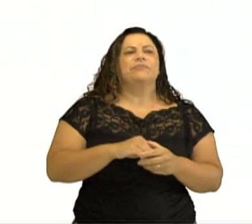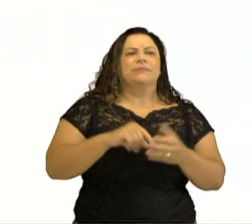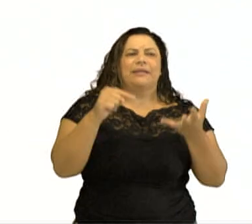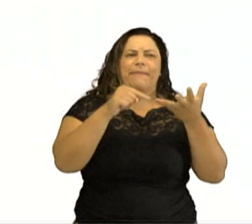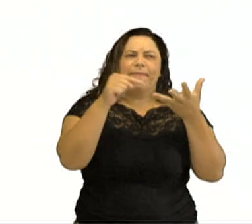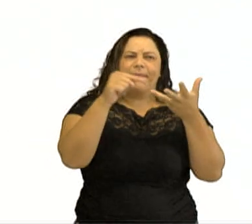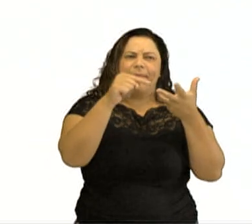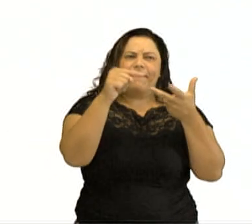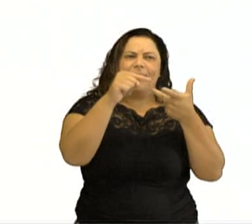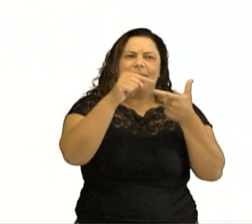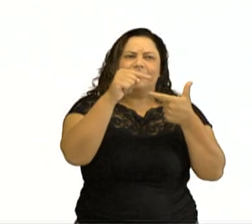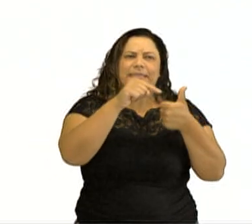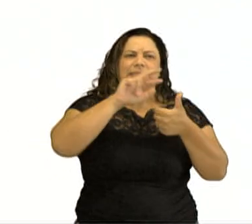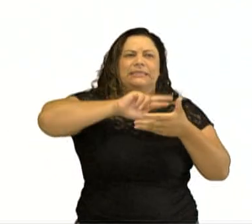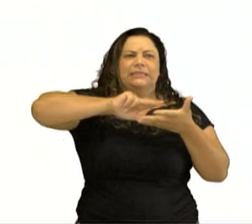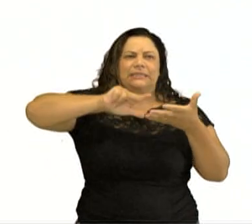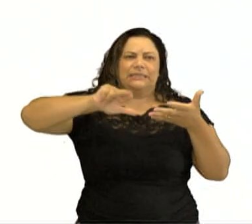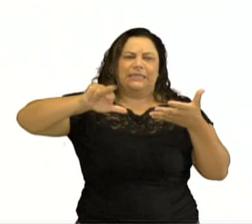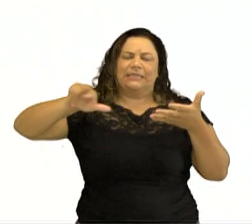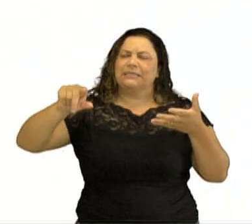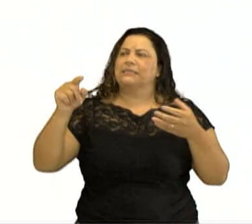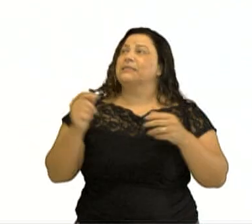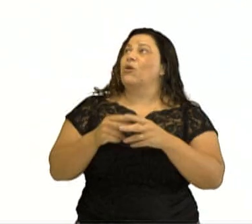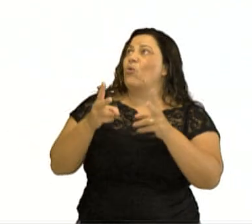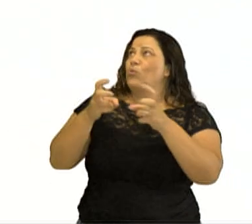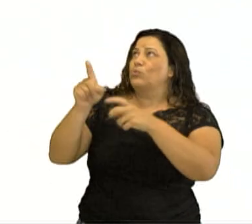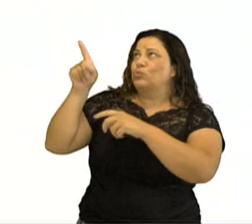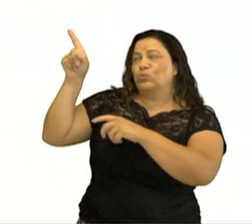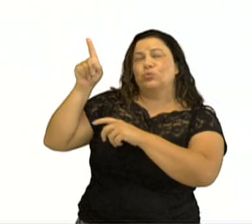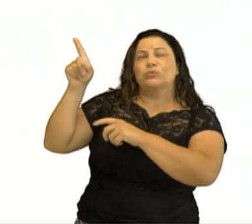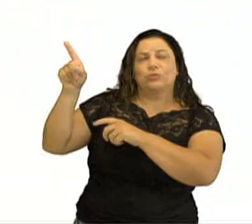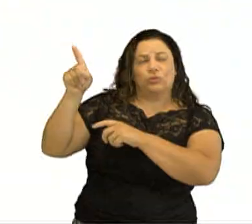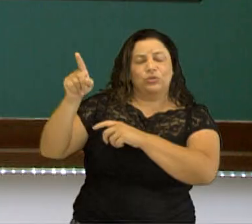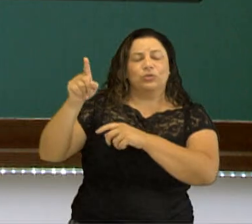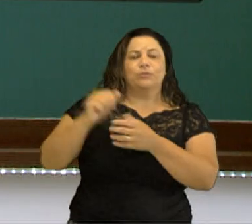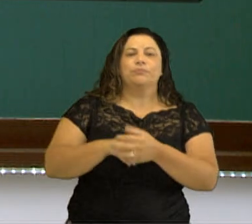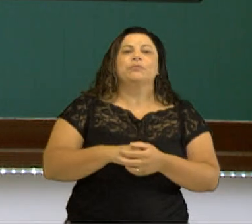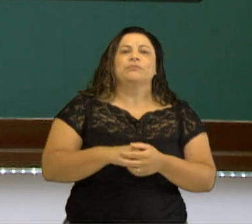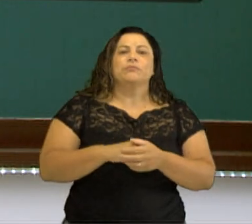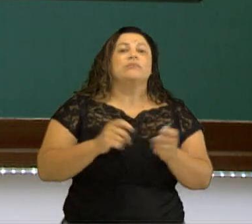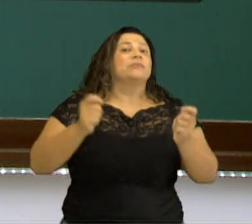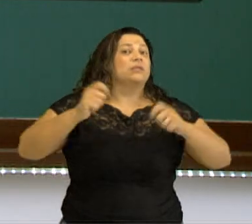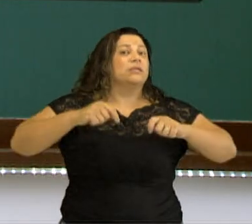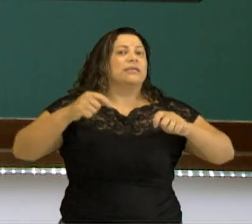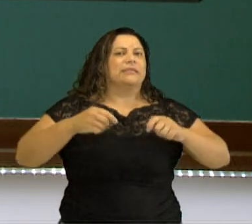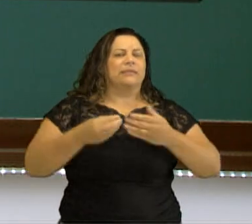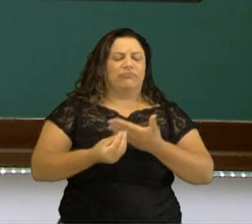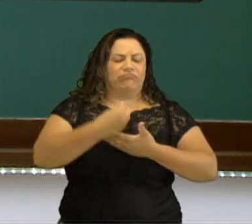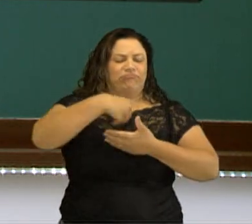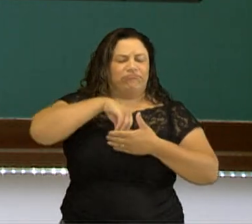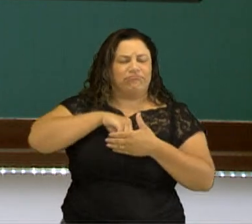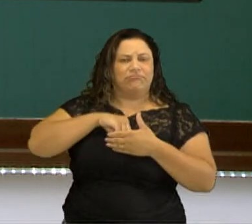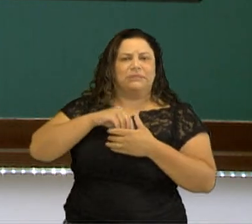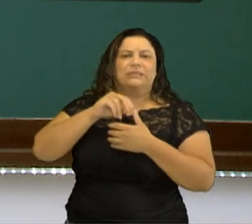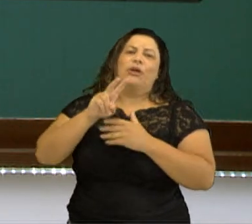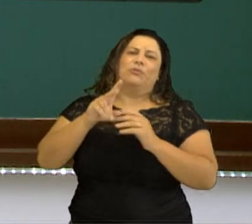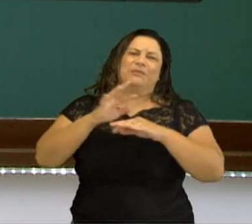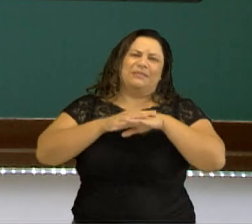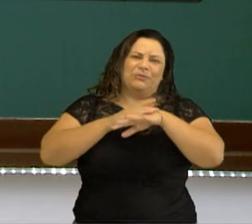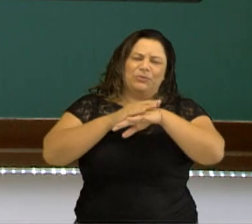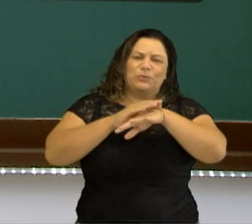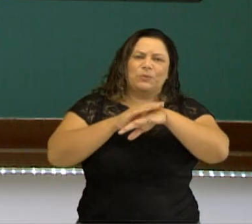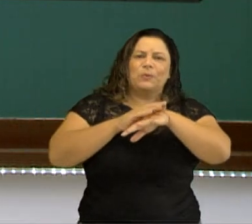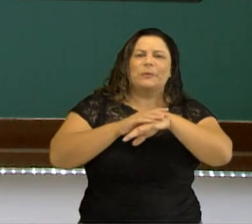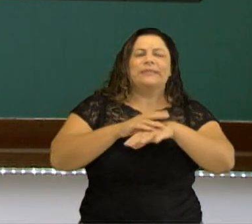e o SARS-CoV-2. Esses vírus causam em nós viroses, que são doenças que eles podem